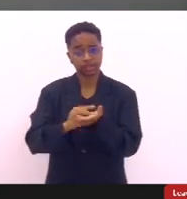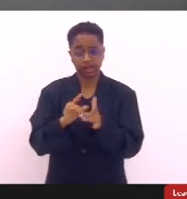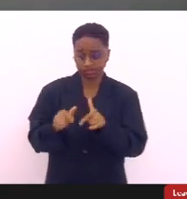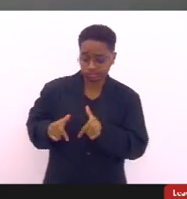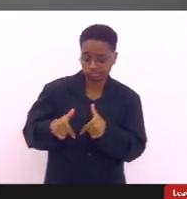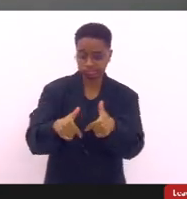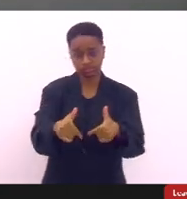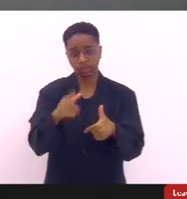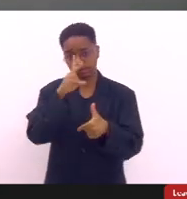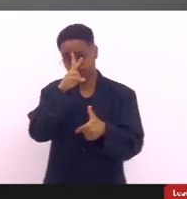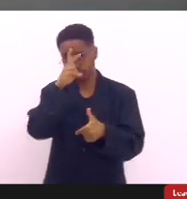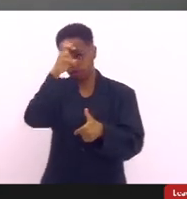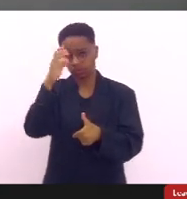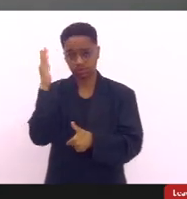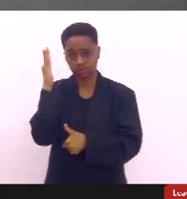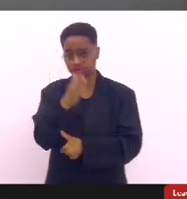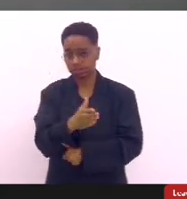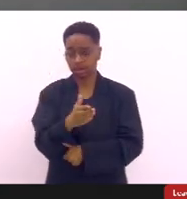forte e direto,